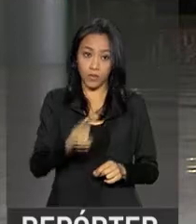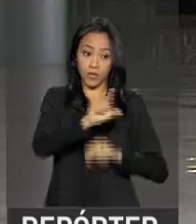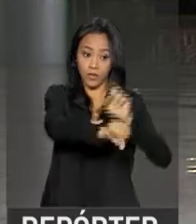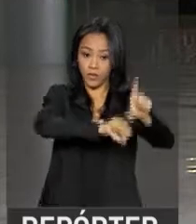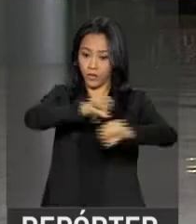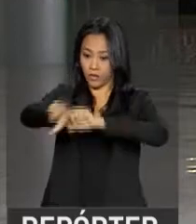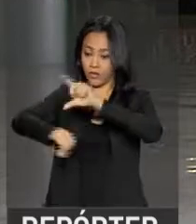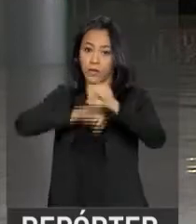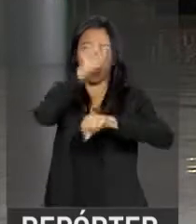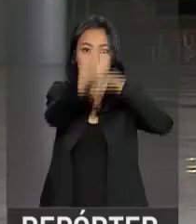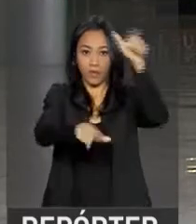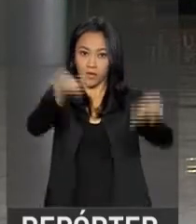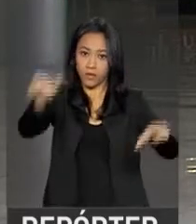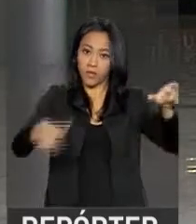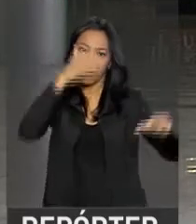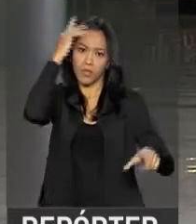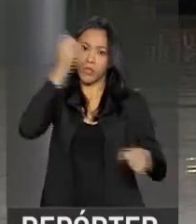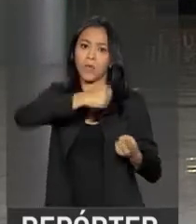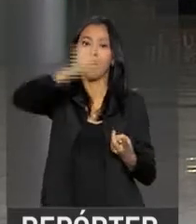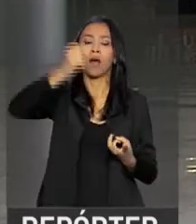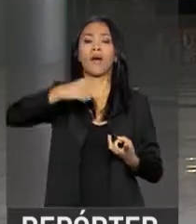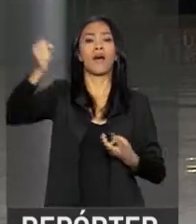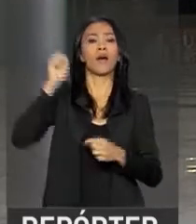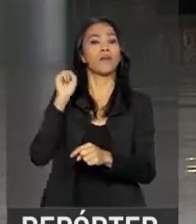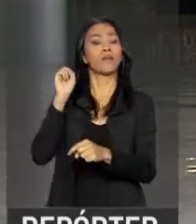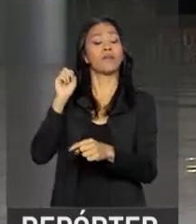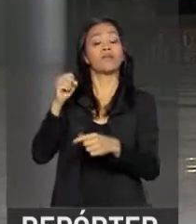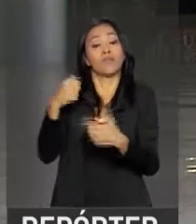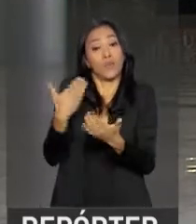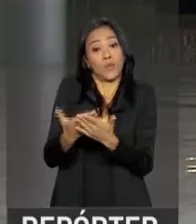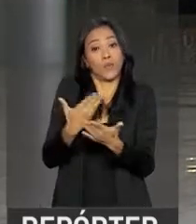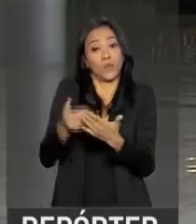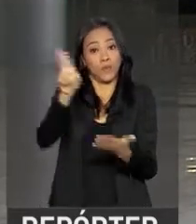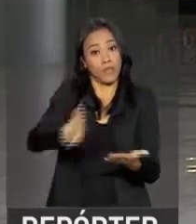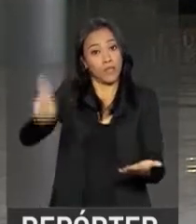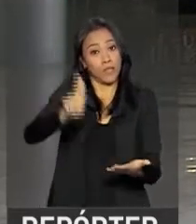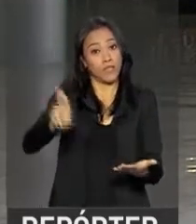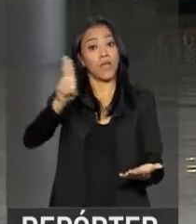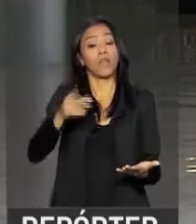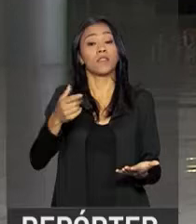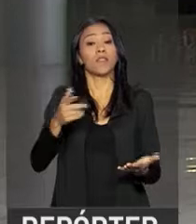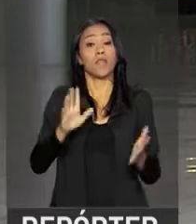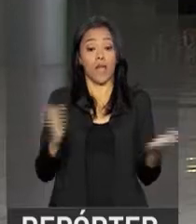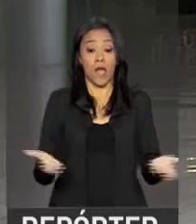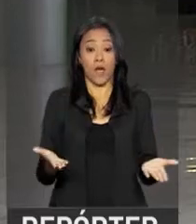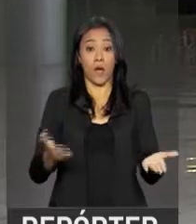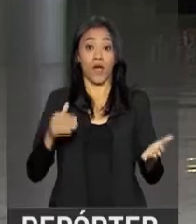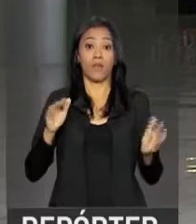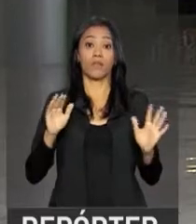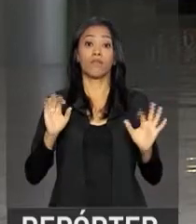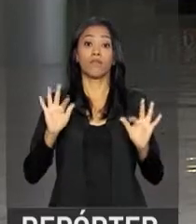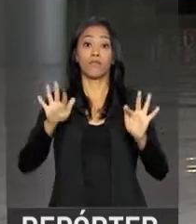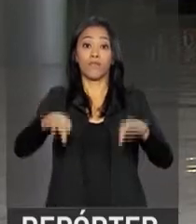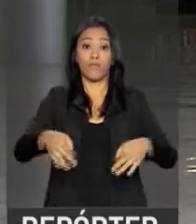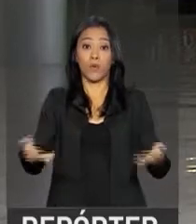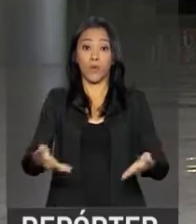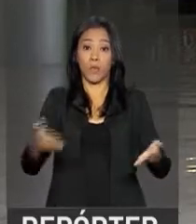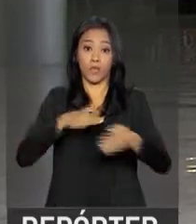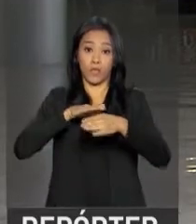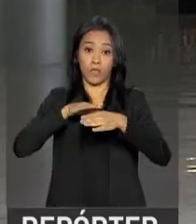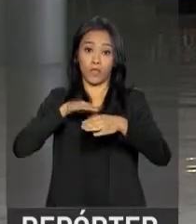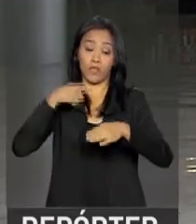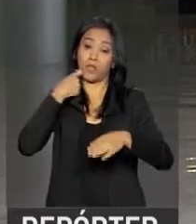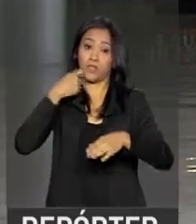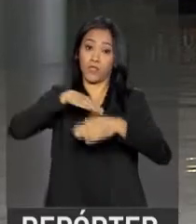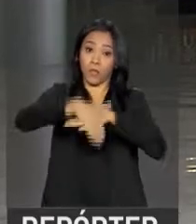para instituições públicas de ensino superior terminam às 23 horas e 59 minutos desta